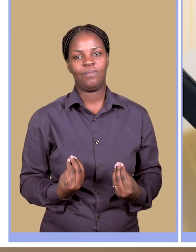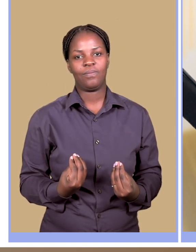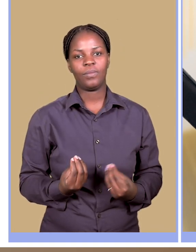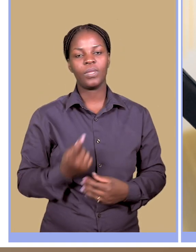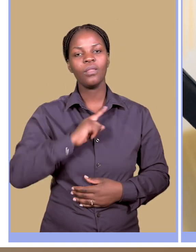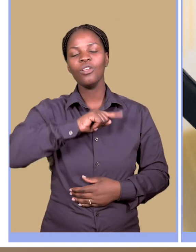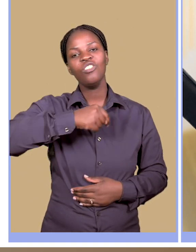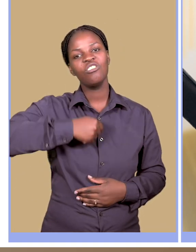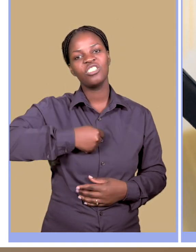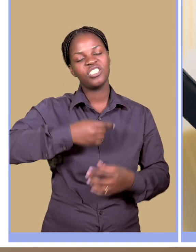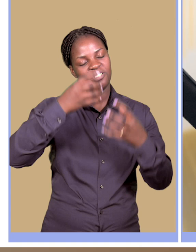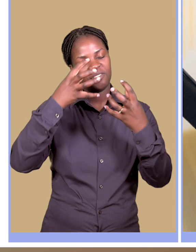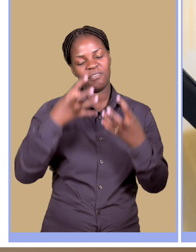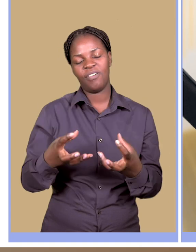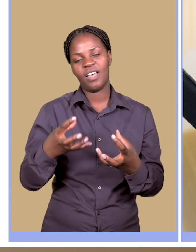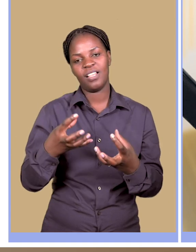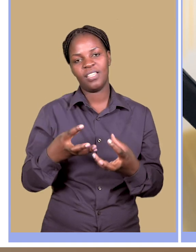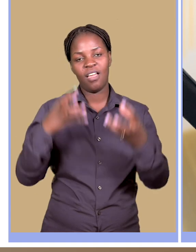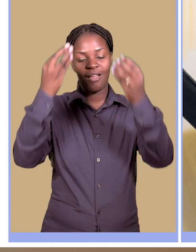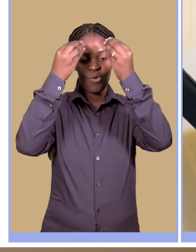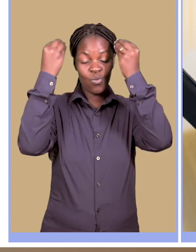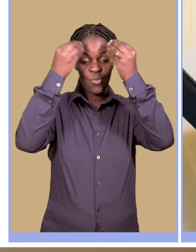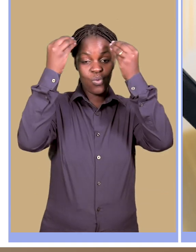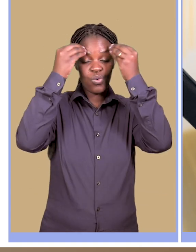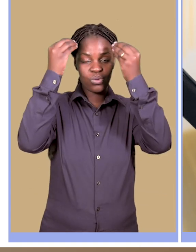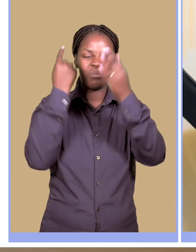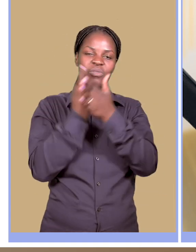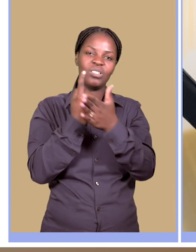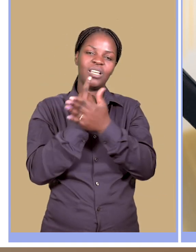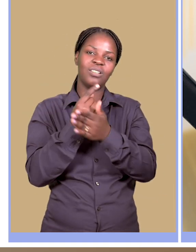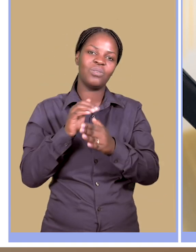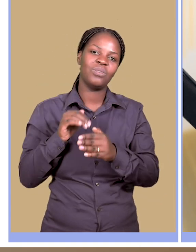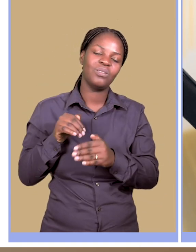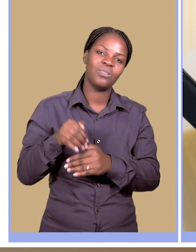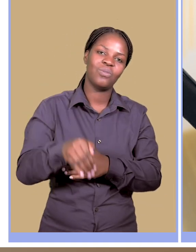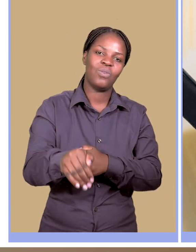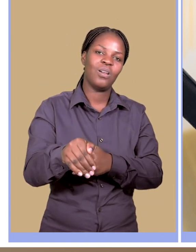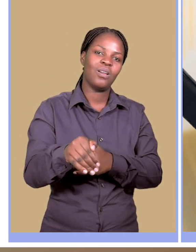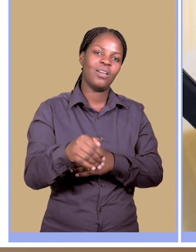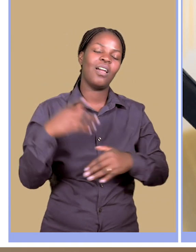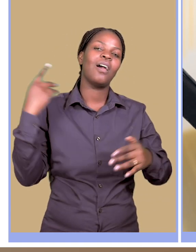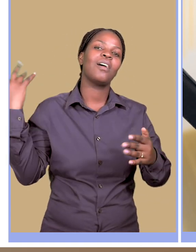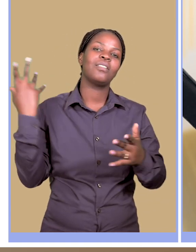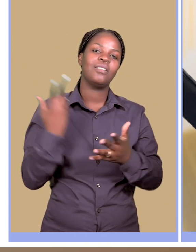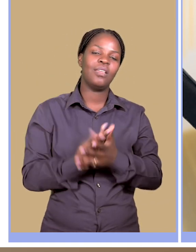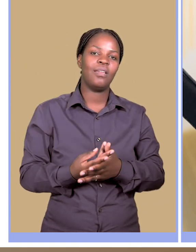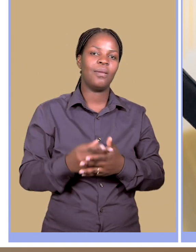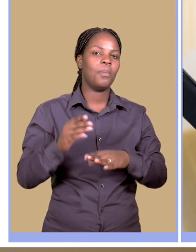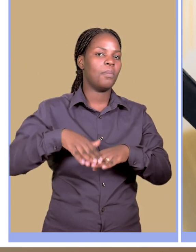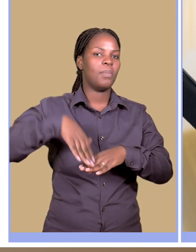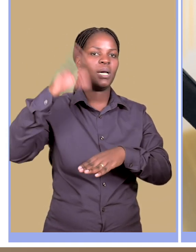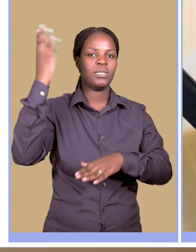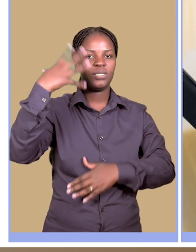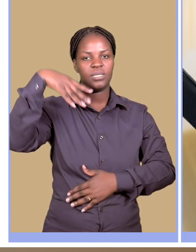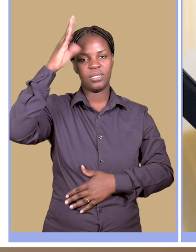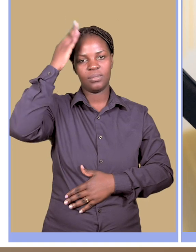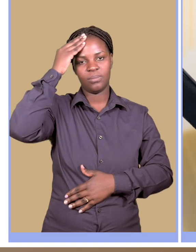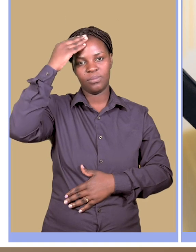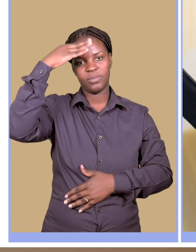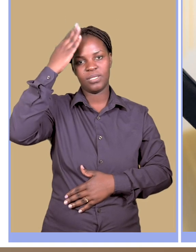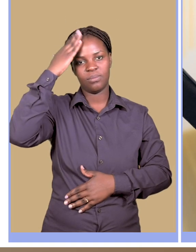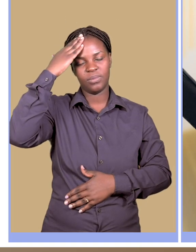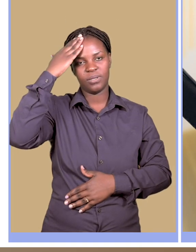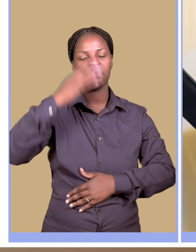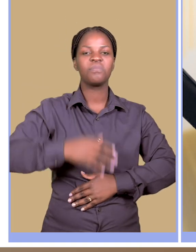o suficiente para fornecer ao nosso próprio mercado nesta vertente. É